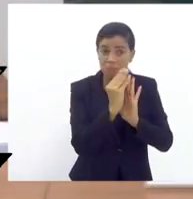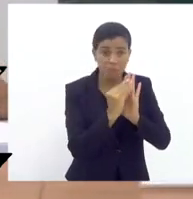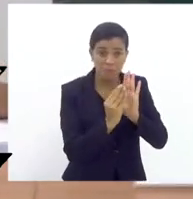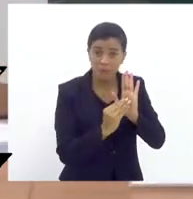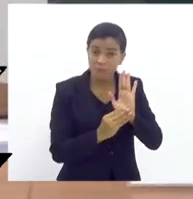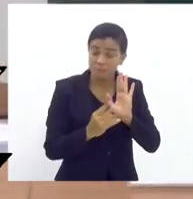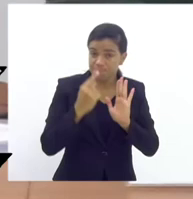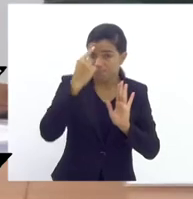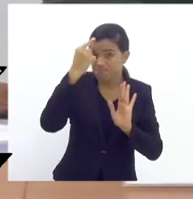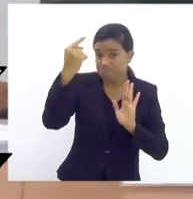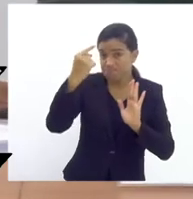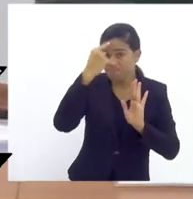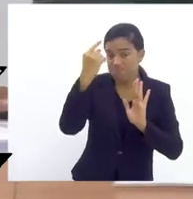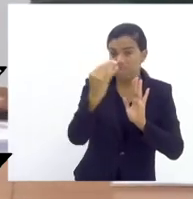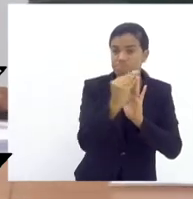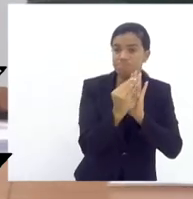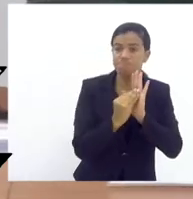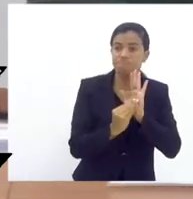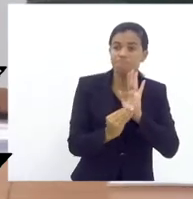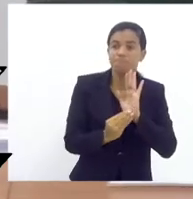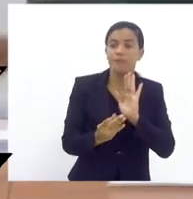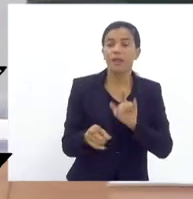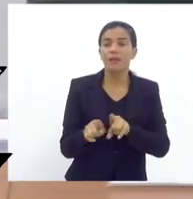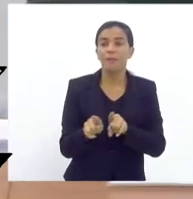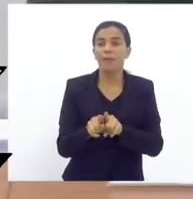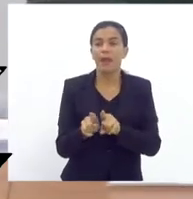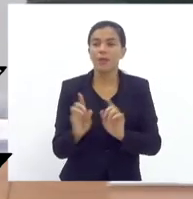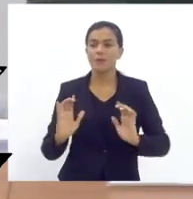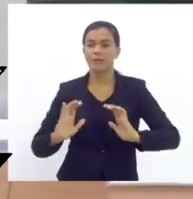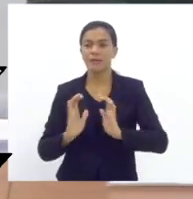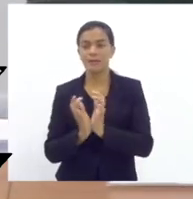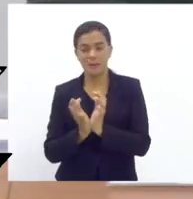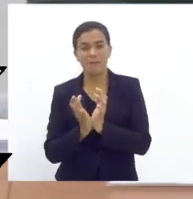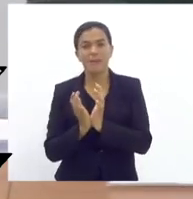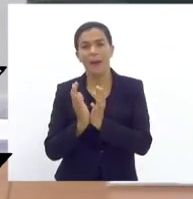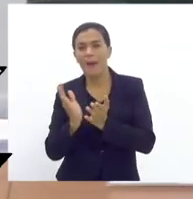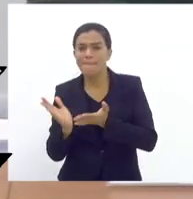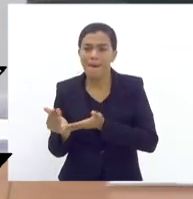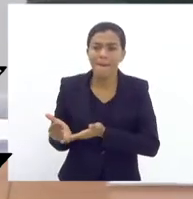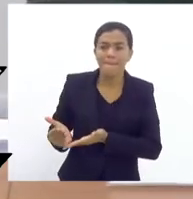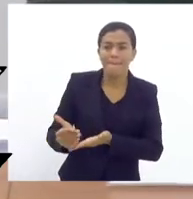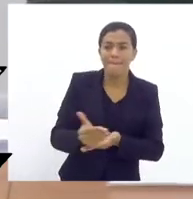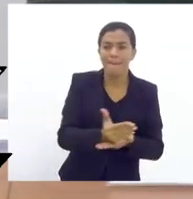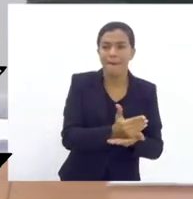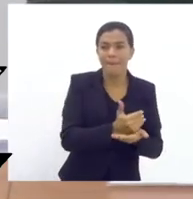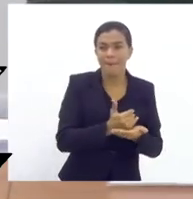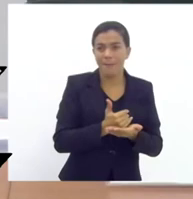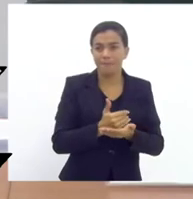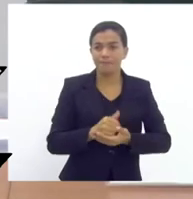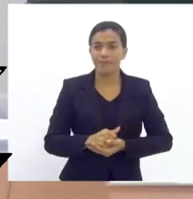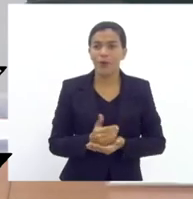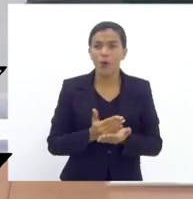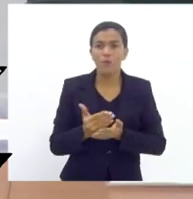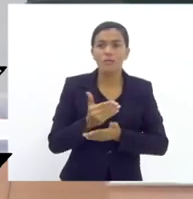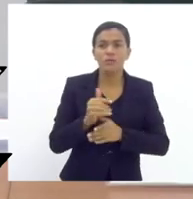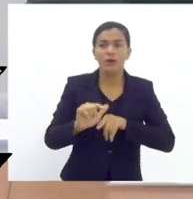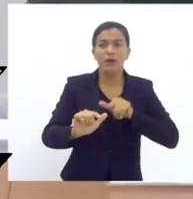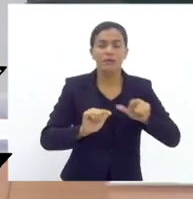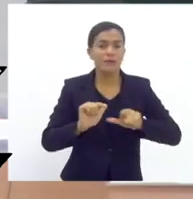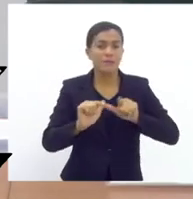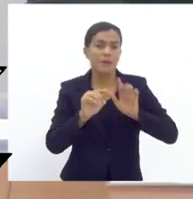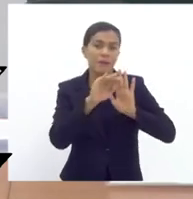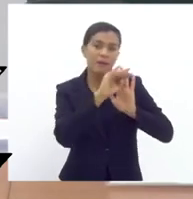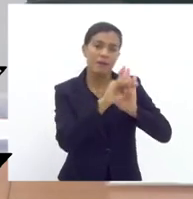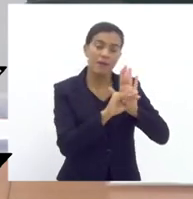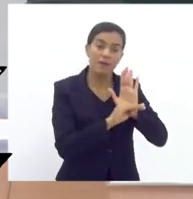nossa equipe tá pegando aqui também as ações possíveis para que a gente possa funilar a gente começou a tratar que dá